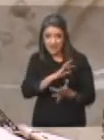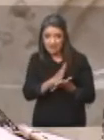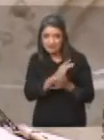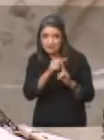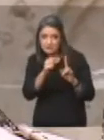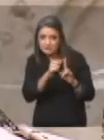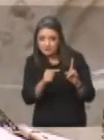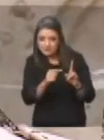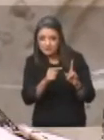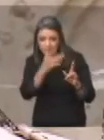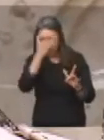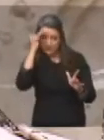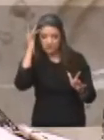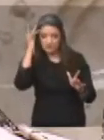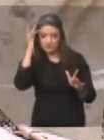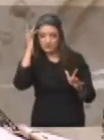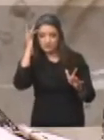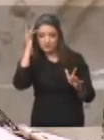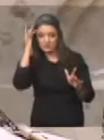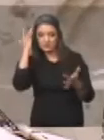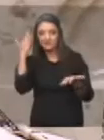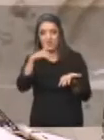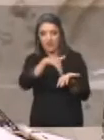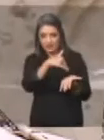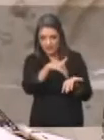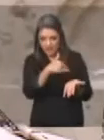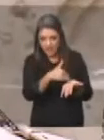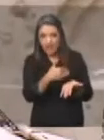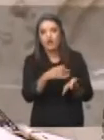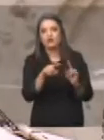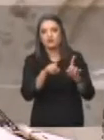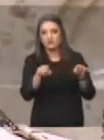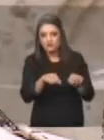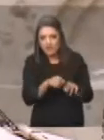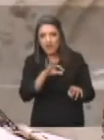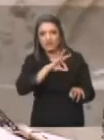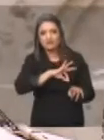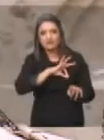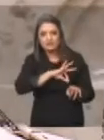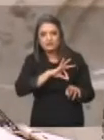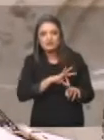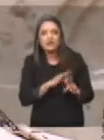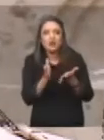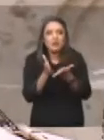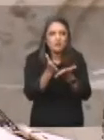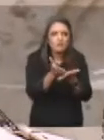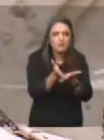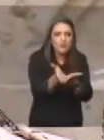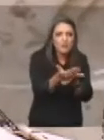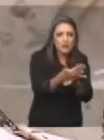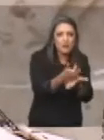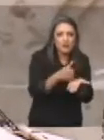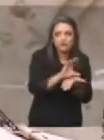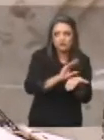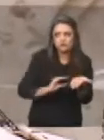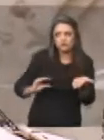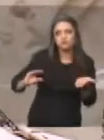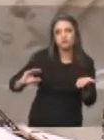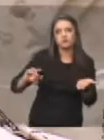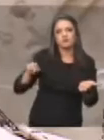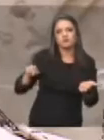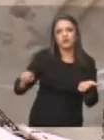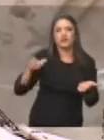deputados, aliás, dos secretários parlamentares nomeados pelo deputado, eram